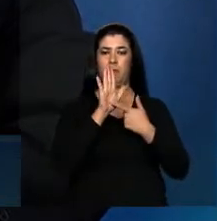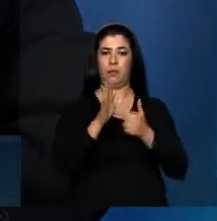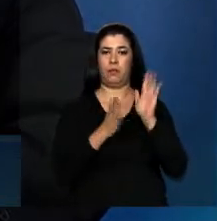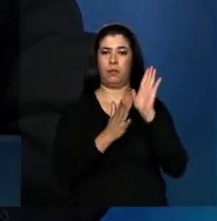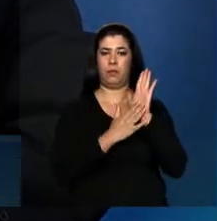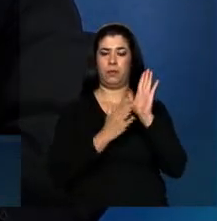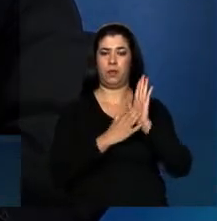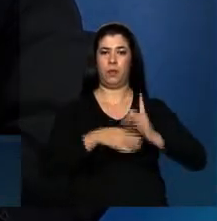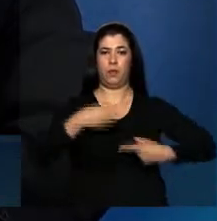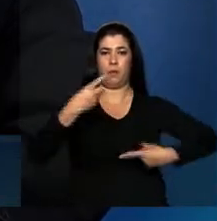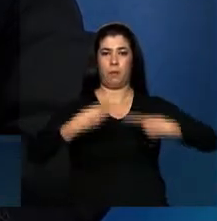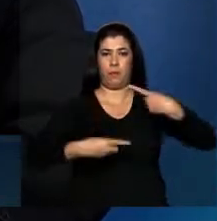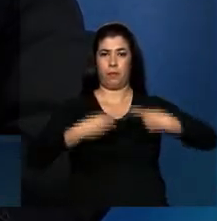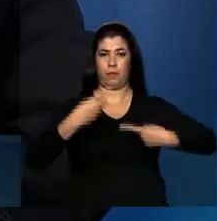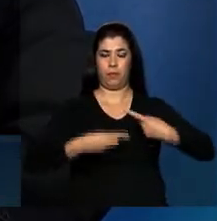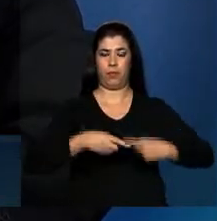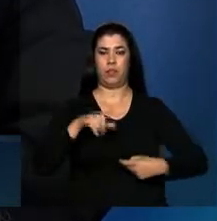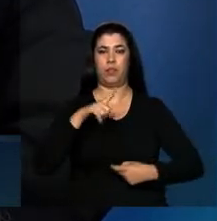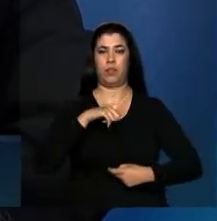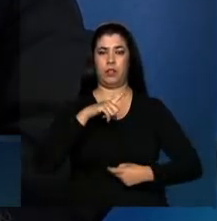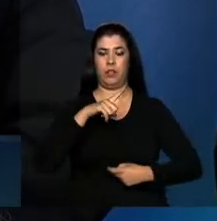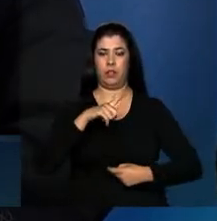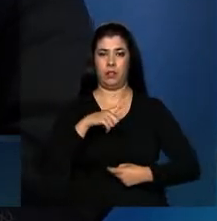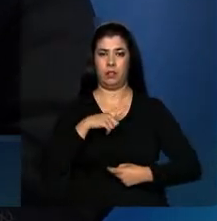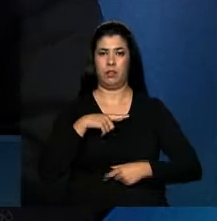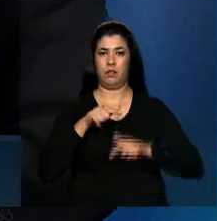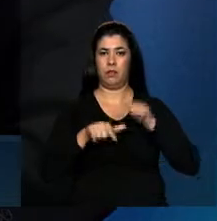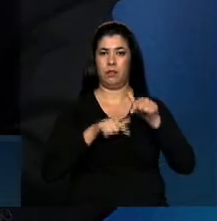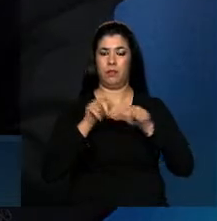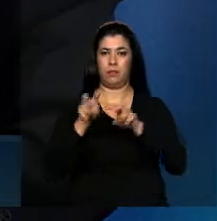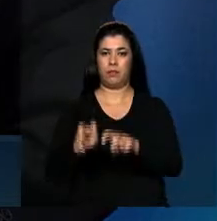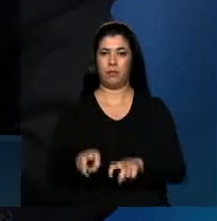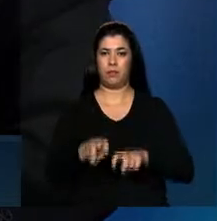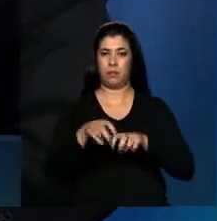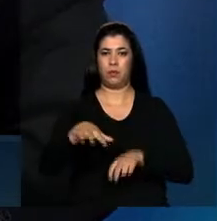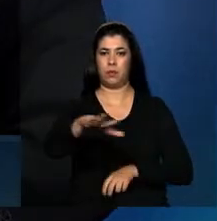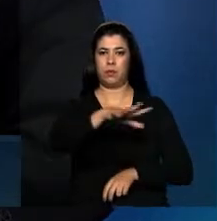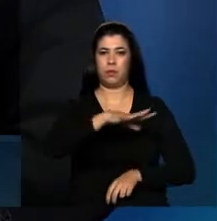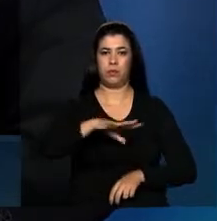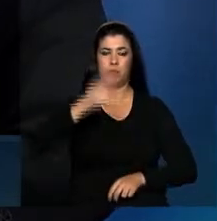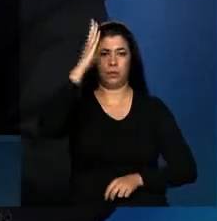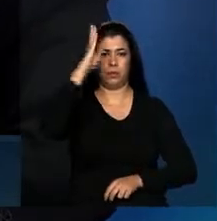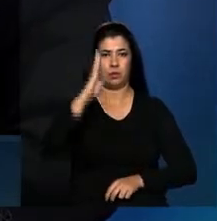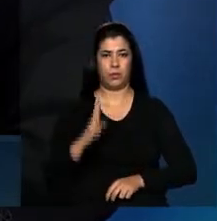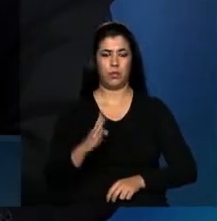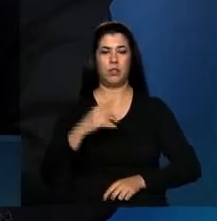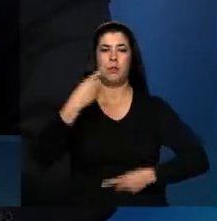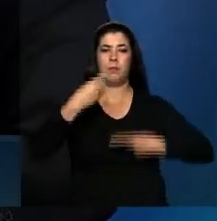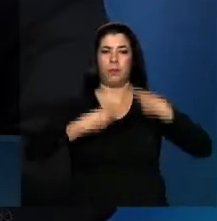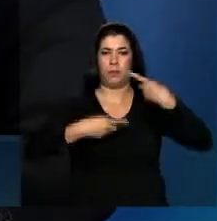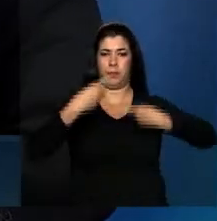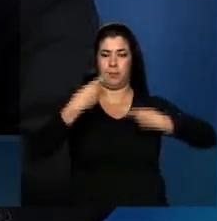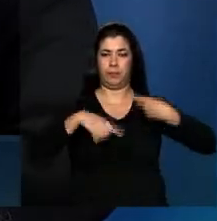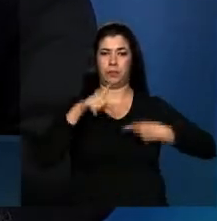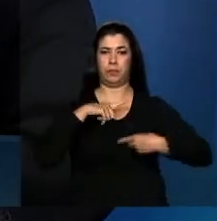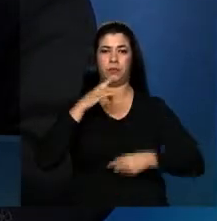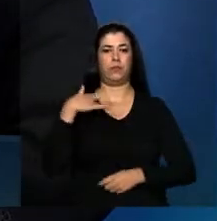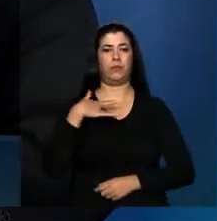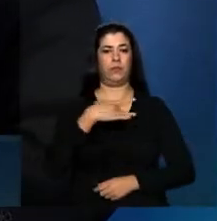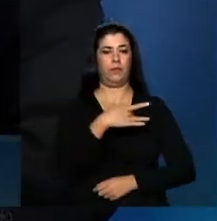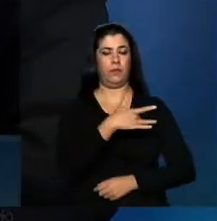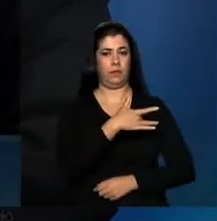políticas públicas do campo brasileiro, que vai desde a política de saúde, da política de